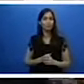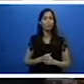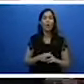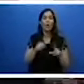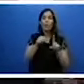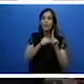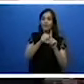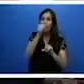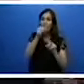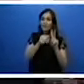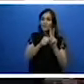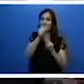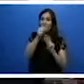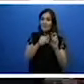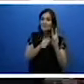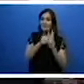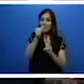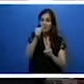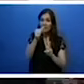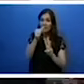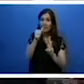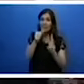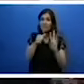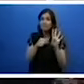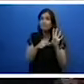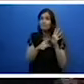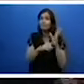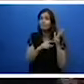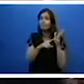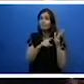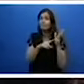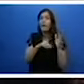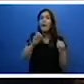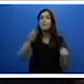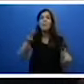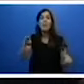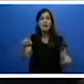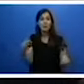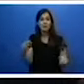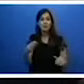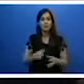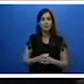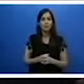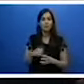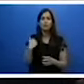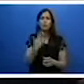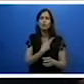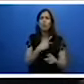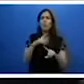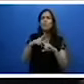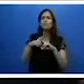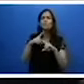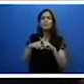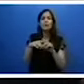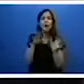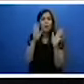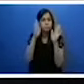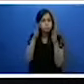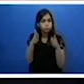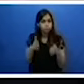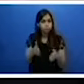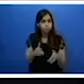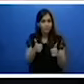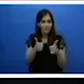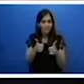Unidade, dezena, centena, unidade de milhar. Então agora nós vamos colocar a nossa multiplicação alinhadinha aqui